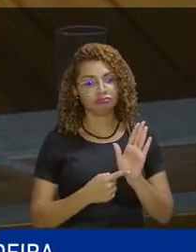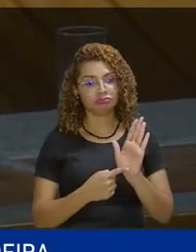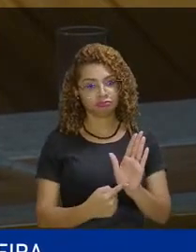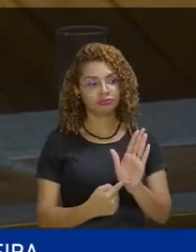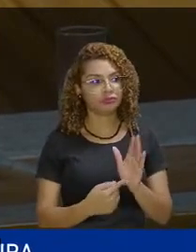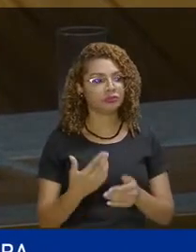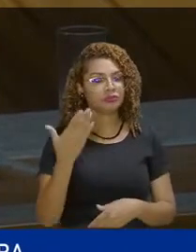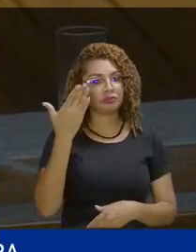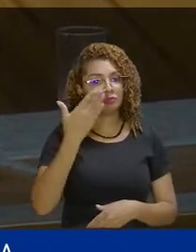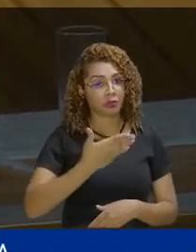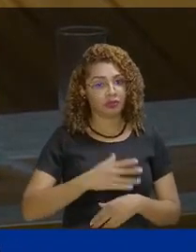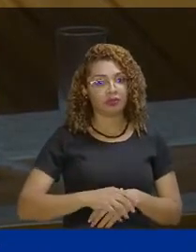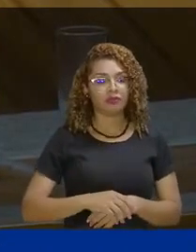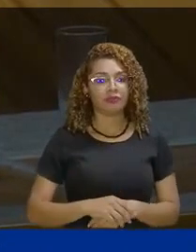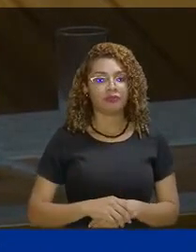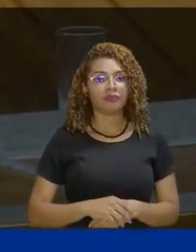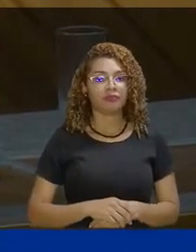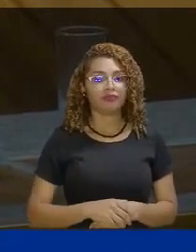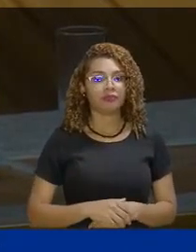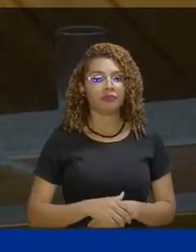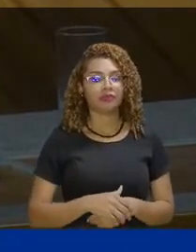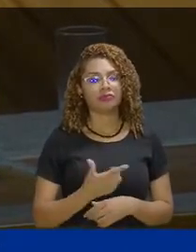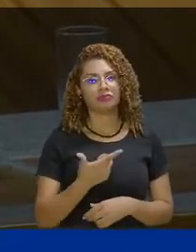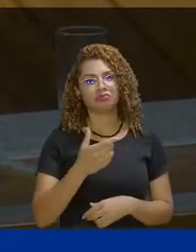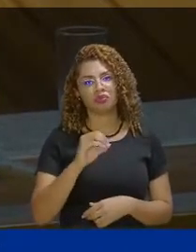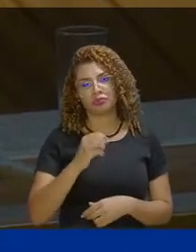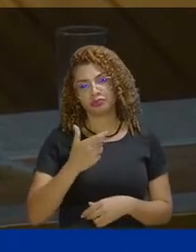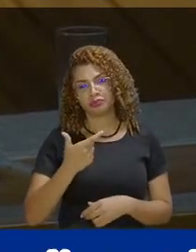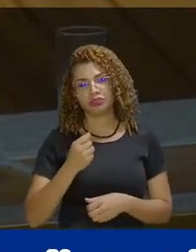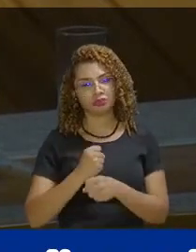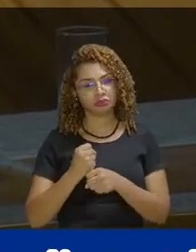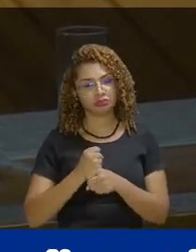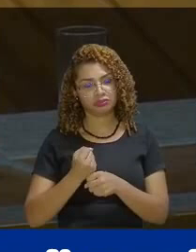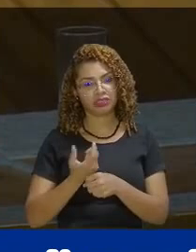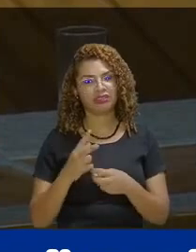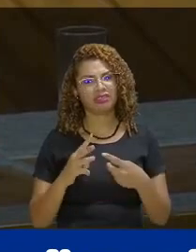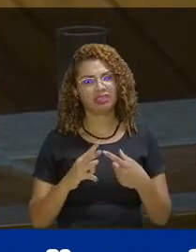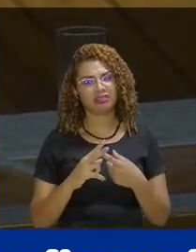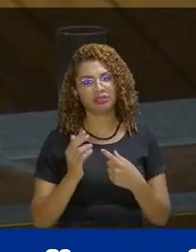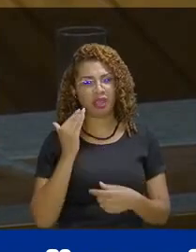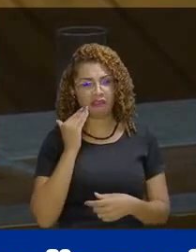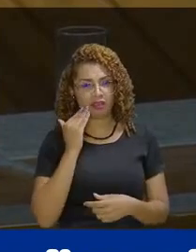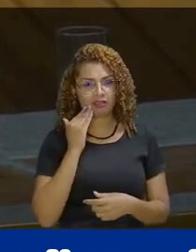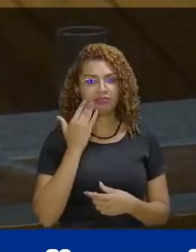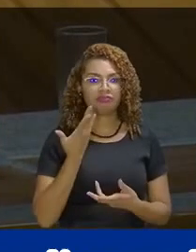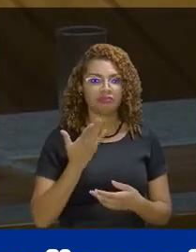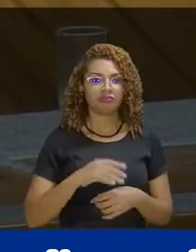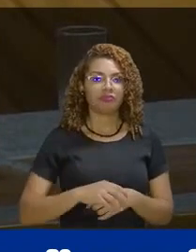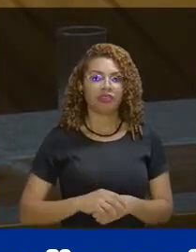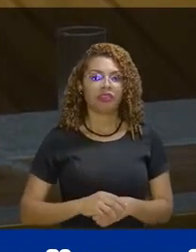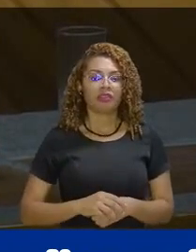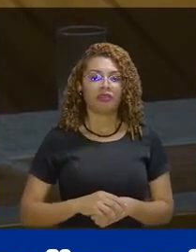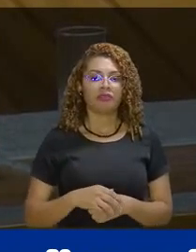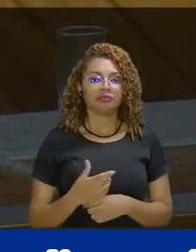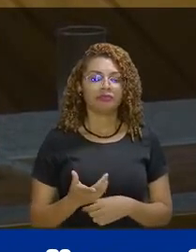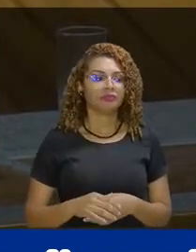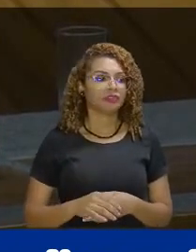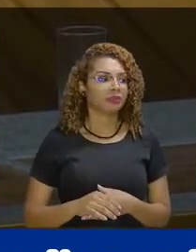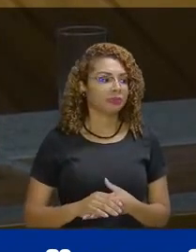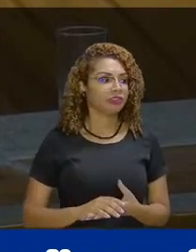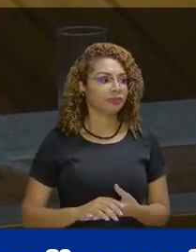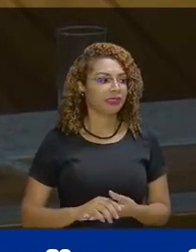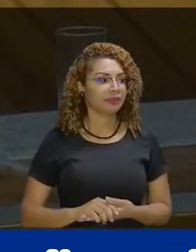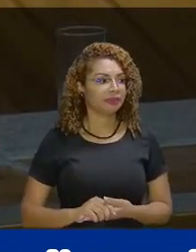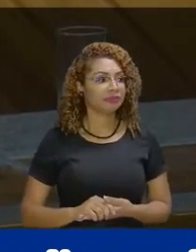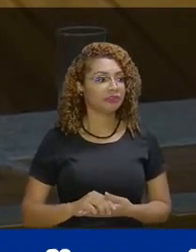exercício 2022 e o NACEP identificou algumas falhas. O partido foi devidamente intimado